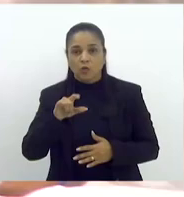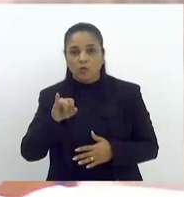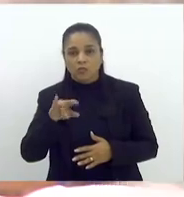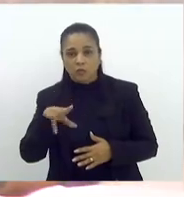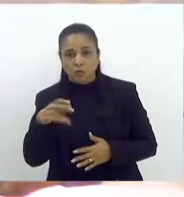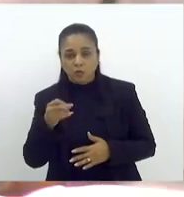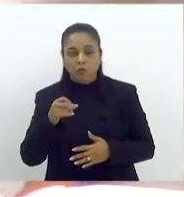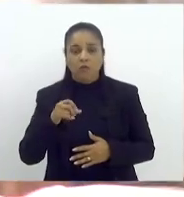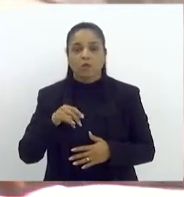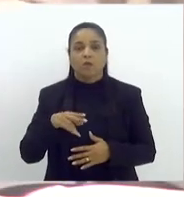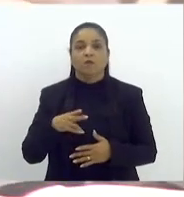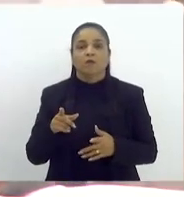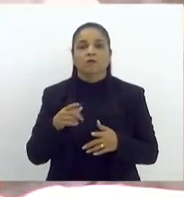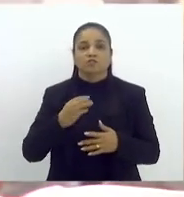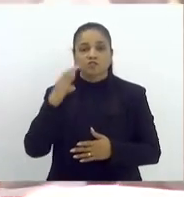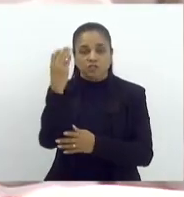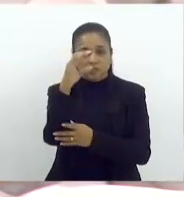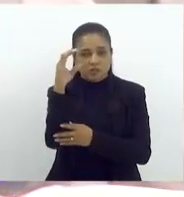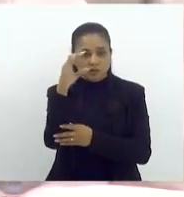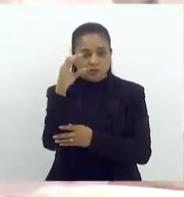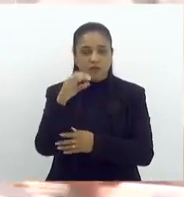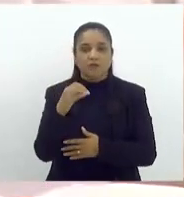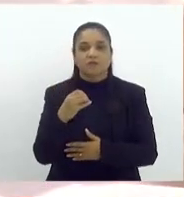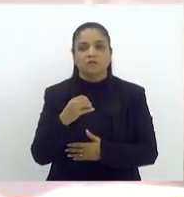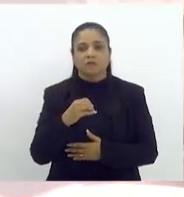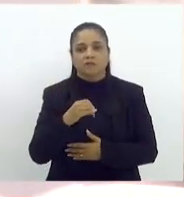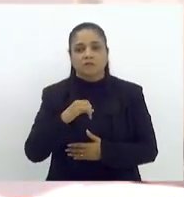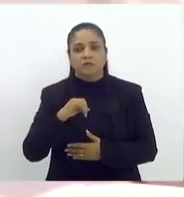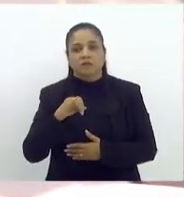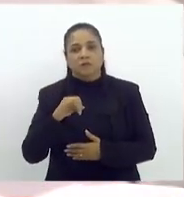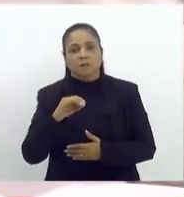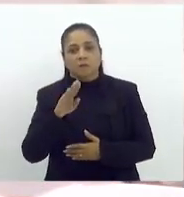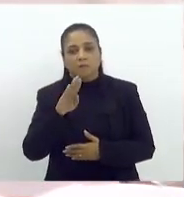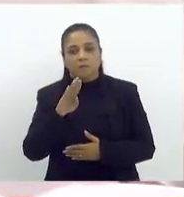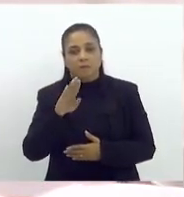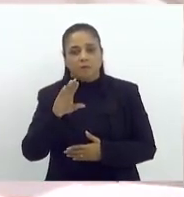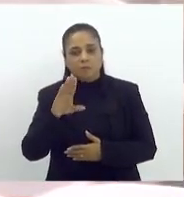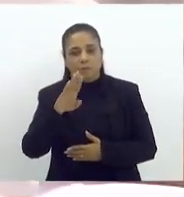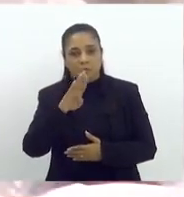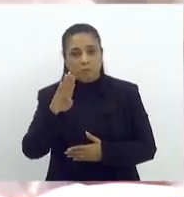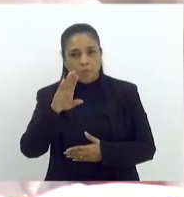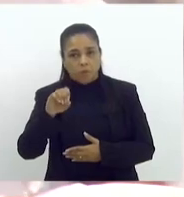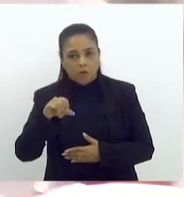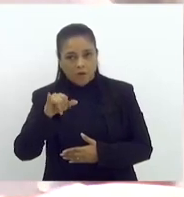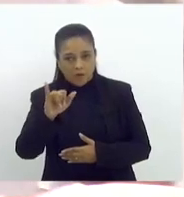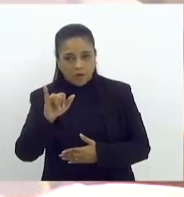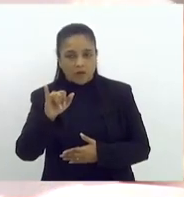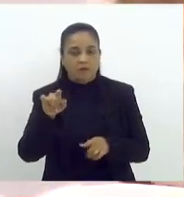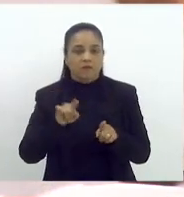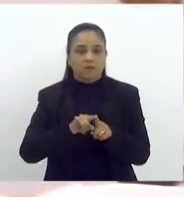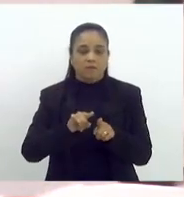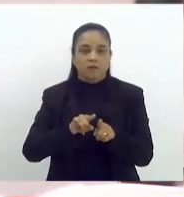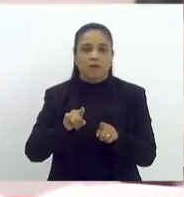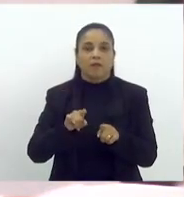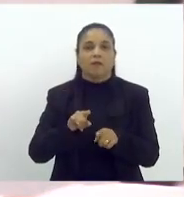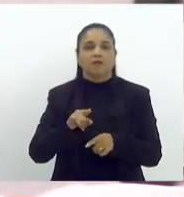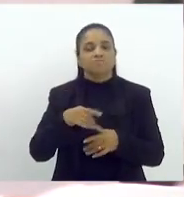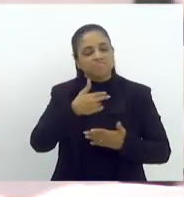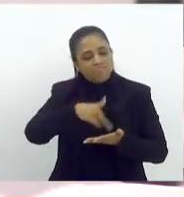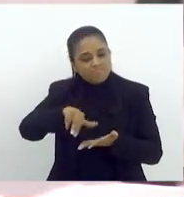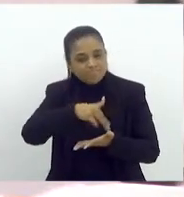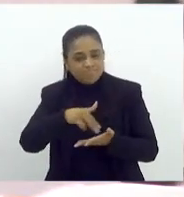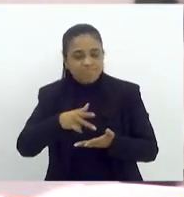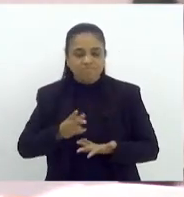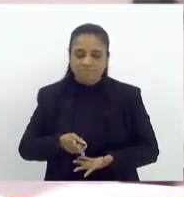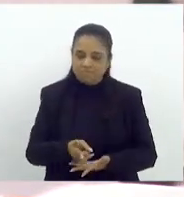Niterói e eu eterno jargão The Voice já dá o nosso aqui do Rio de Janeiro que a dança de vocês estejam sempre